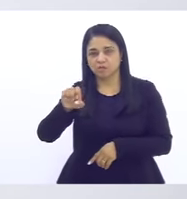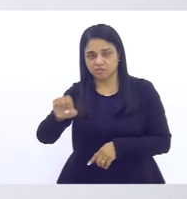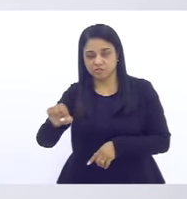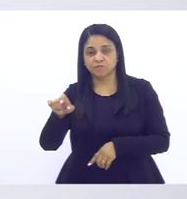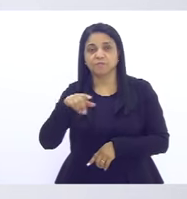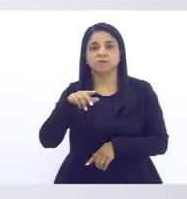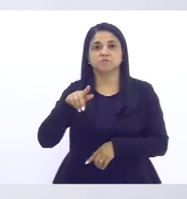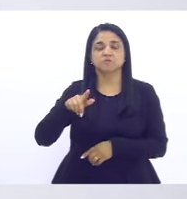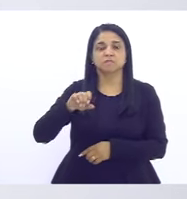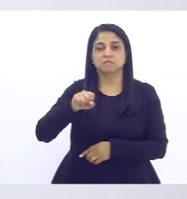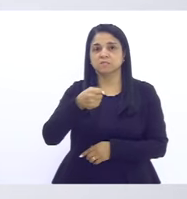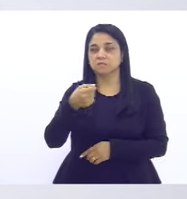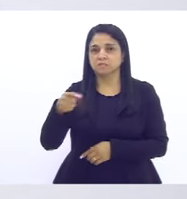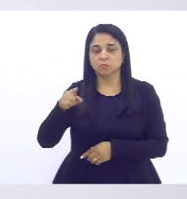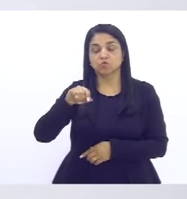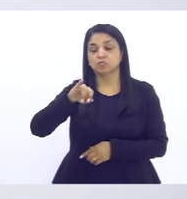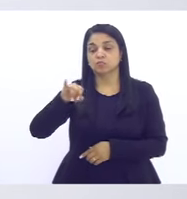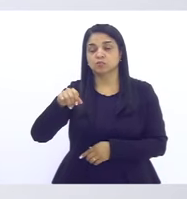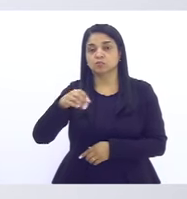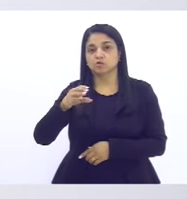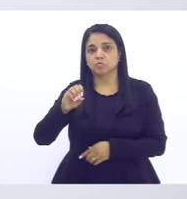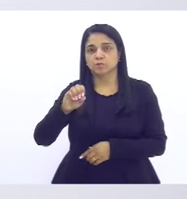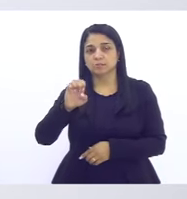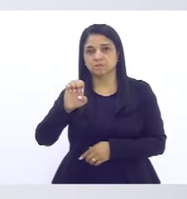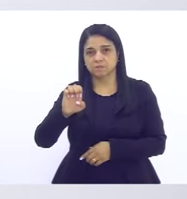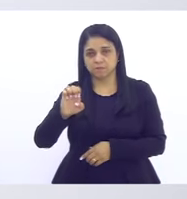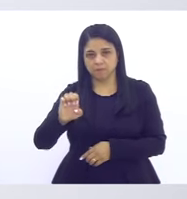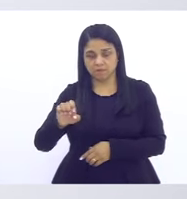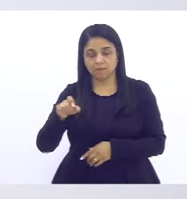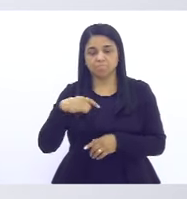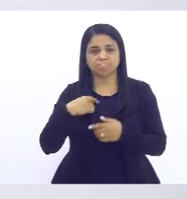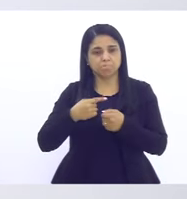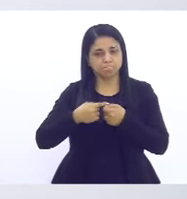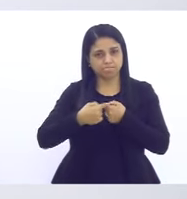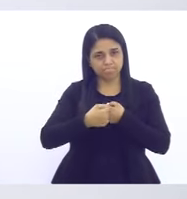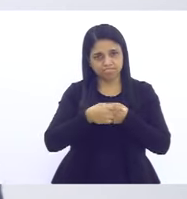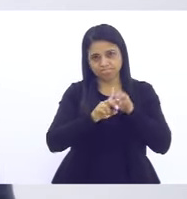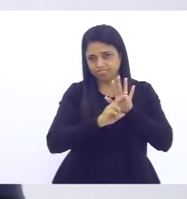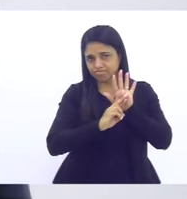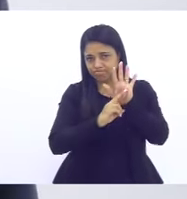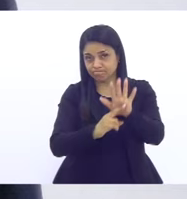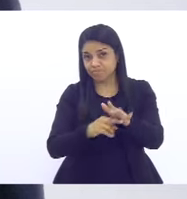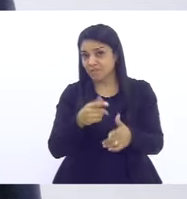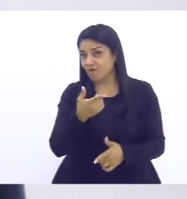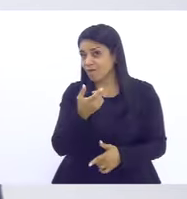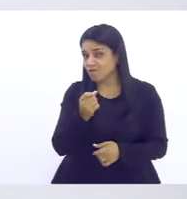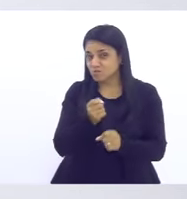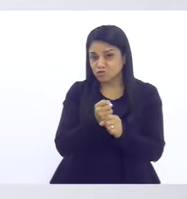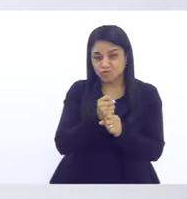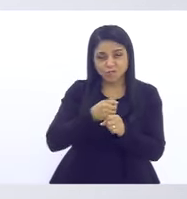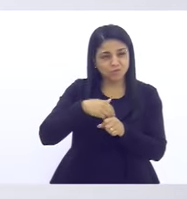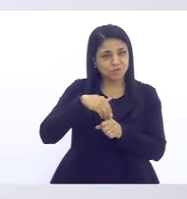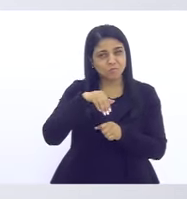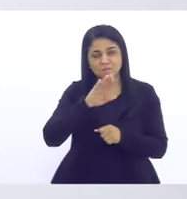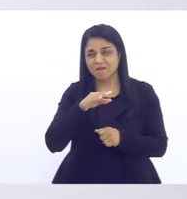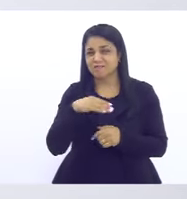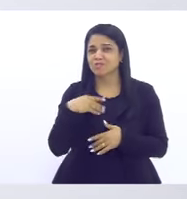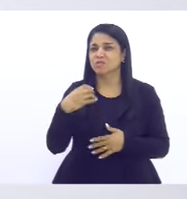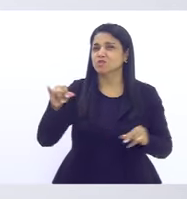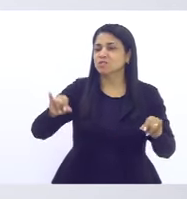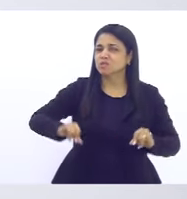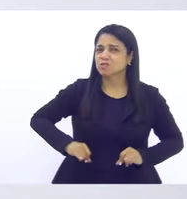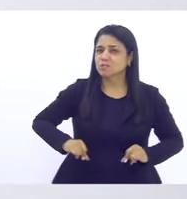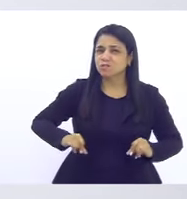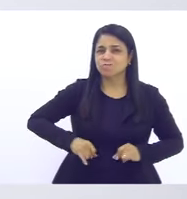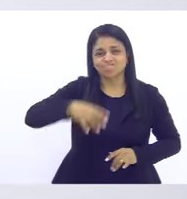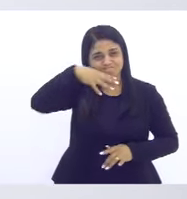representa vários municípios da região que, há mais de 20 anos, deputado Rodrigo Amorim, sofre com a falta de energia no